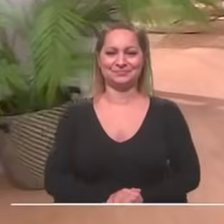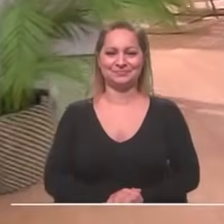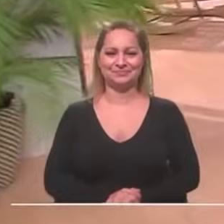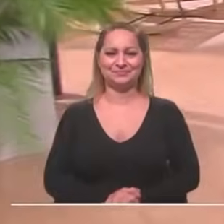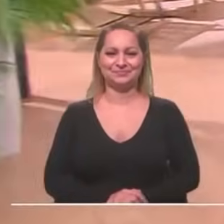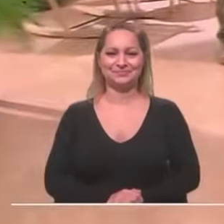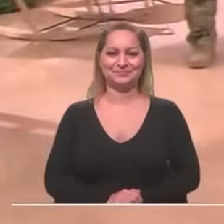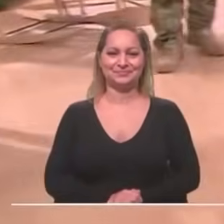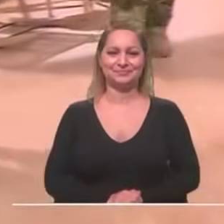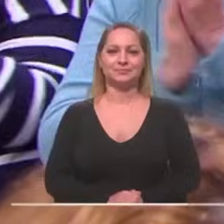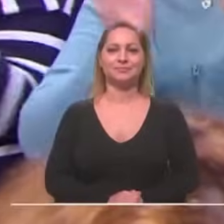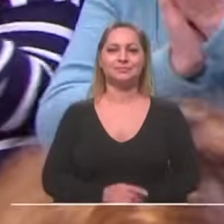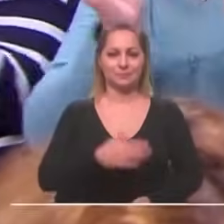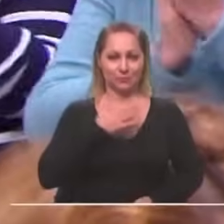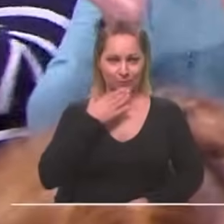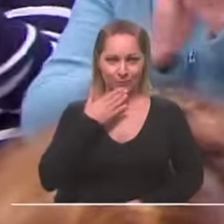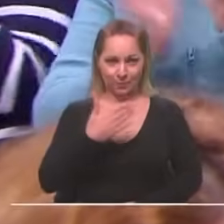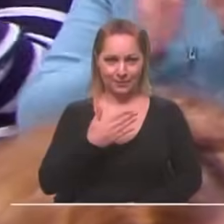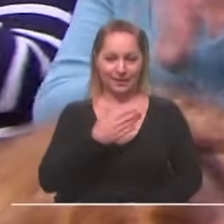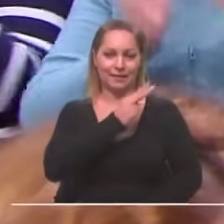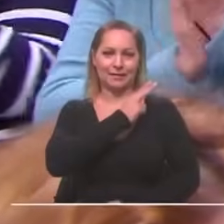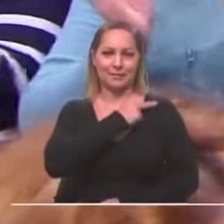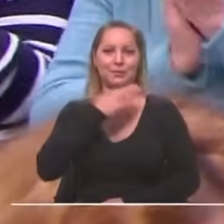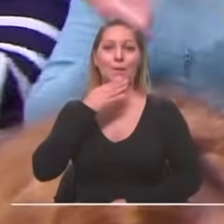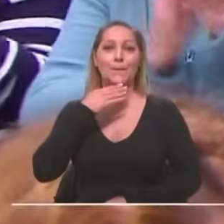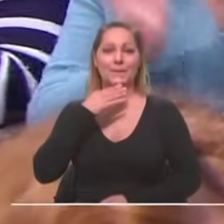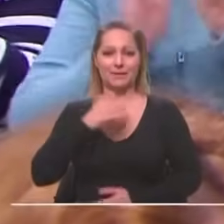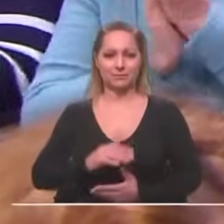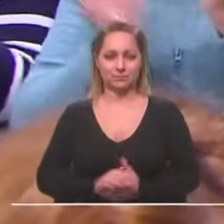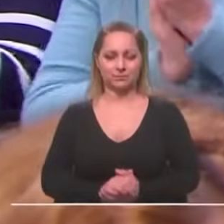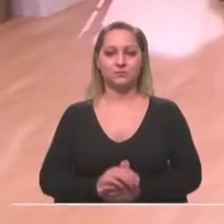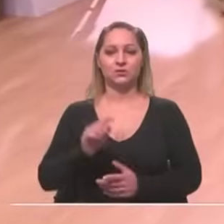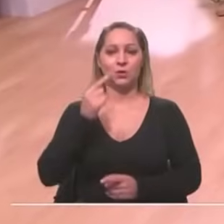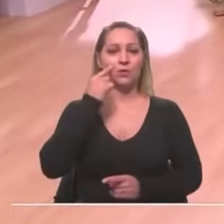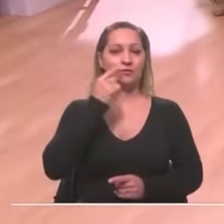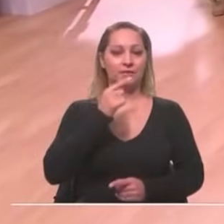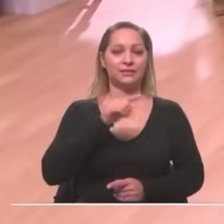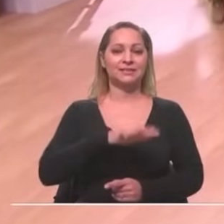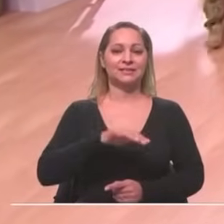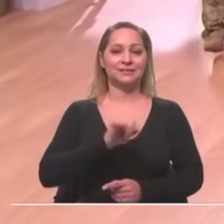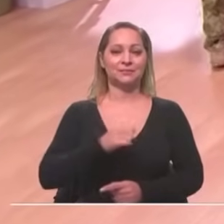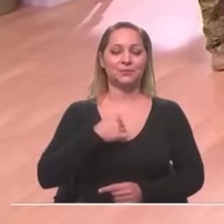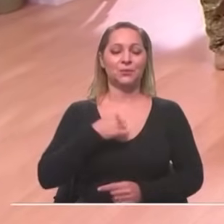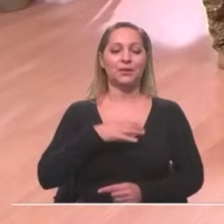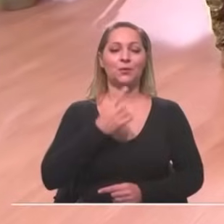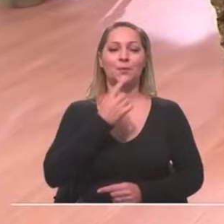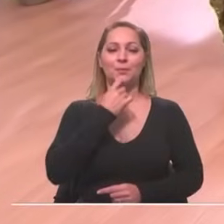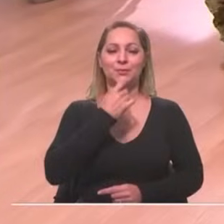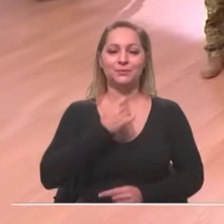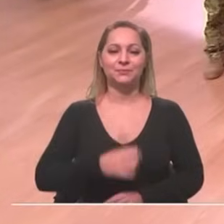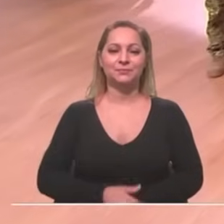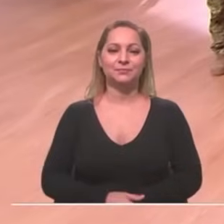Estou a gostar disso. Obrigada, capitão Branco. Nada, fui. Mas venha. Já vou passar no seu alojamento. Pois, mas eu queria lhe perguntar uma coisa,